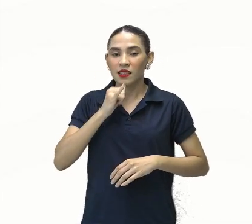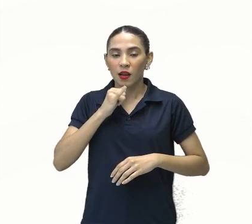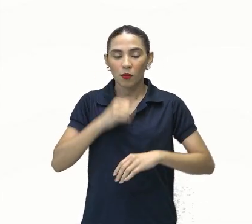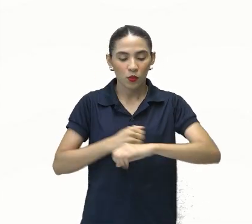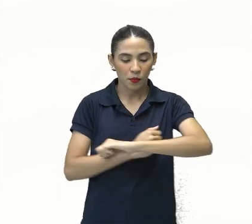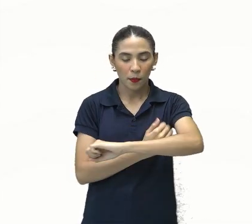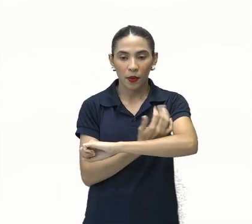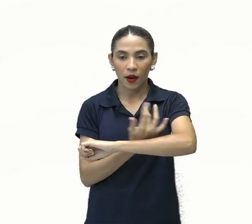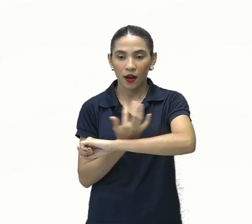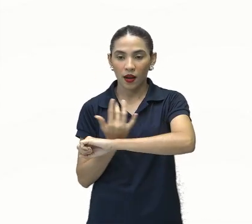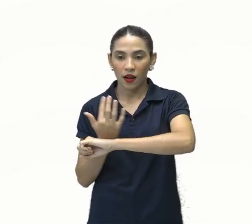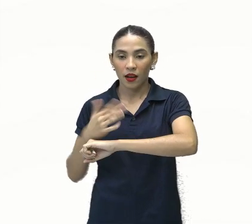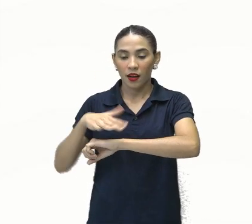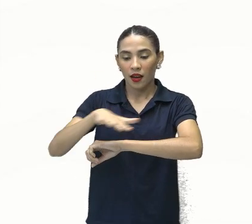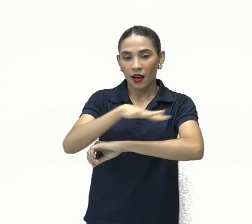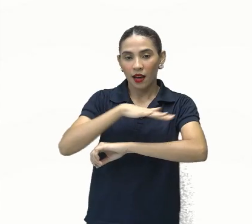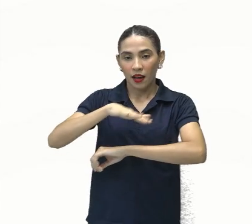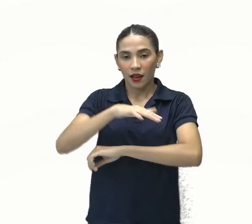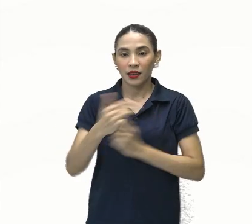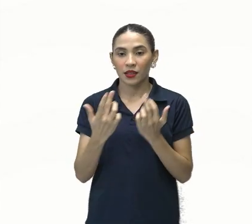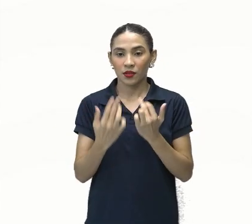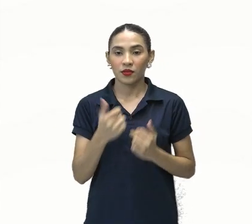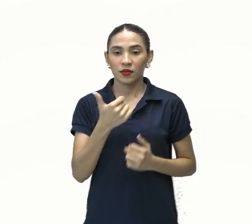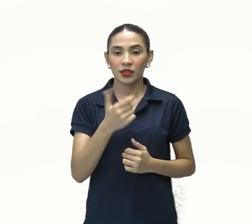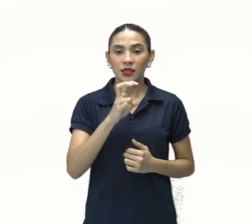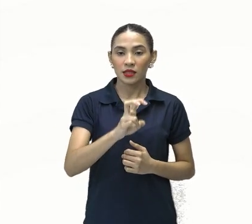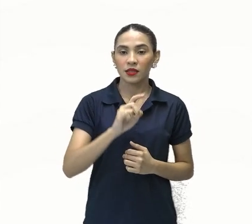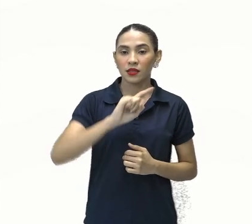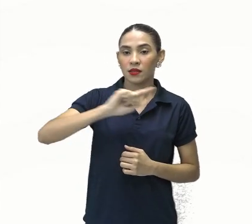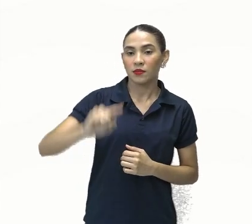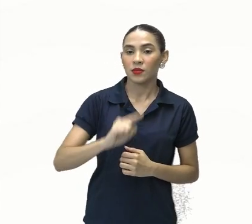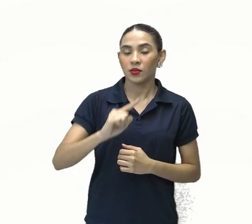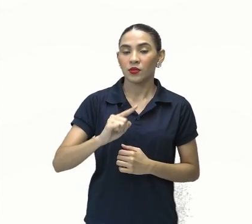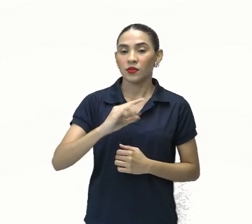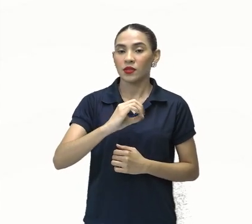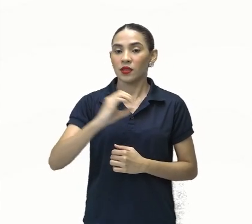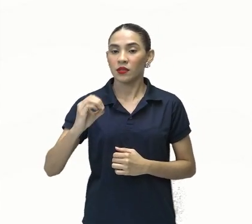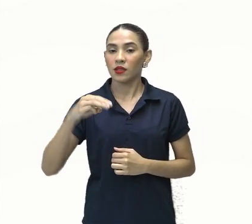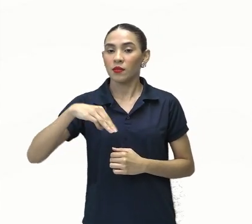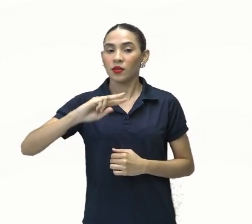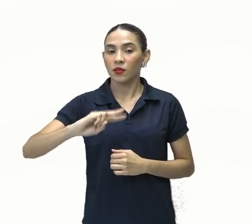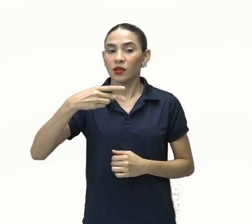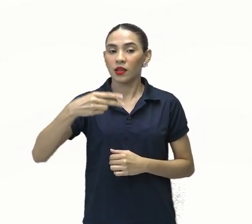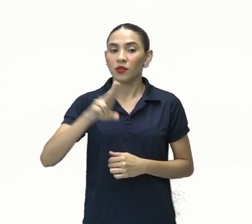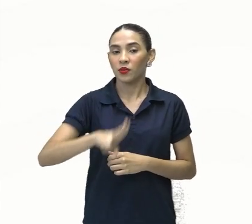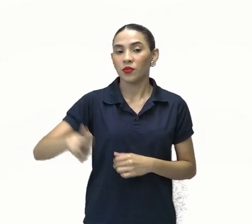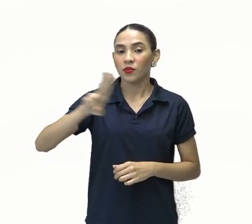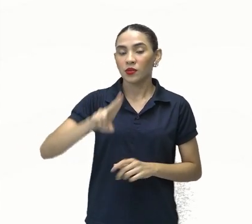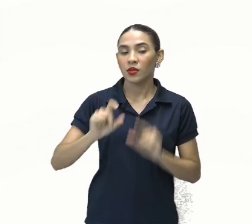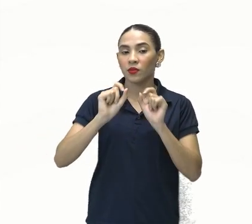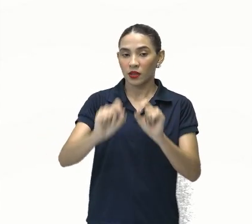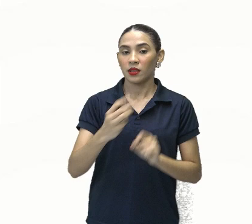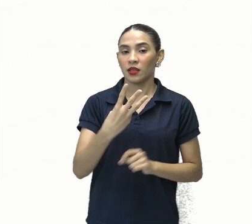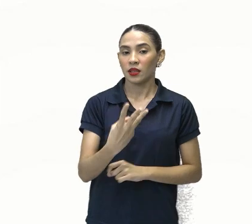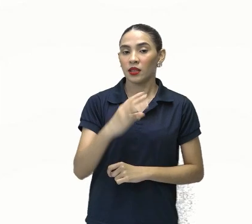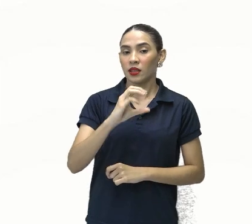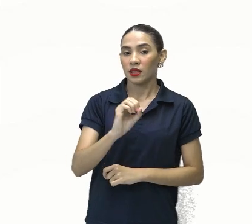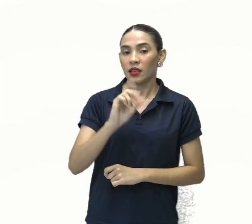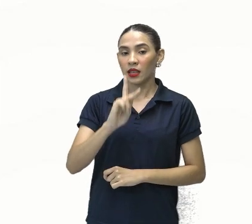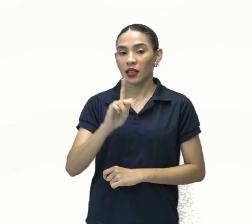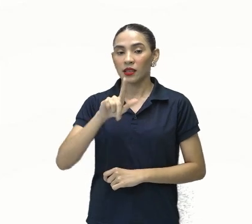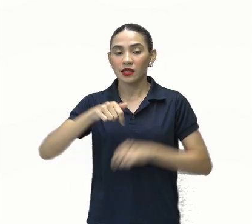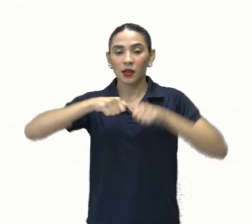pomar de área igual a 15.000 metros quadrados, utilizam-se 30 gramas